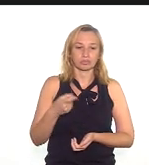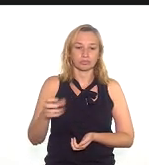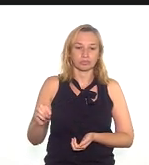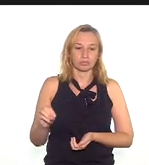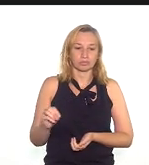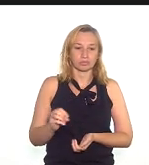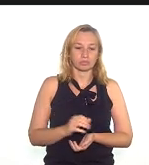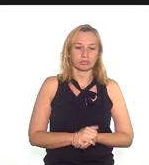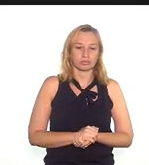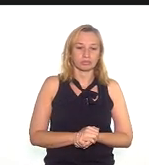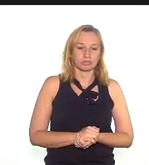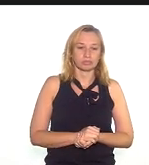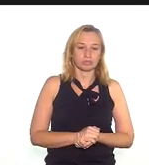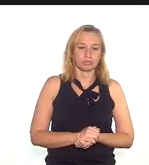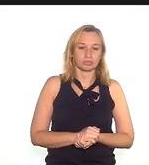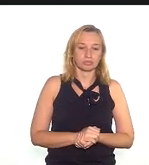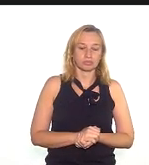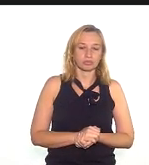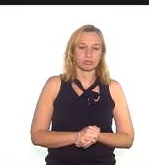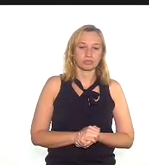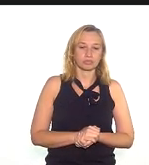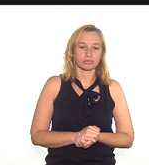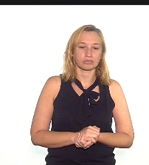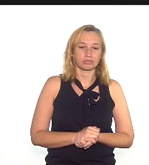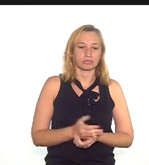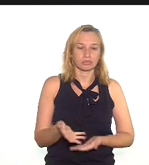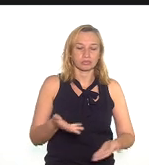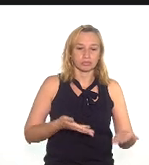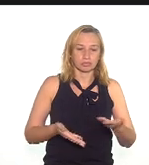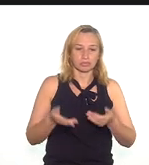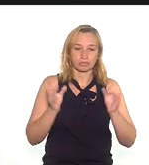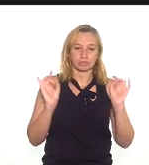os casos que da participação especial,